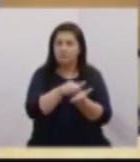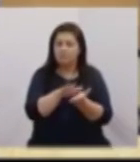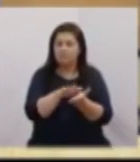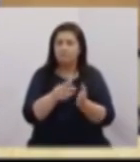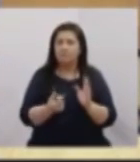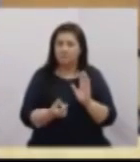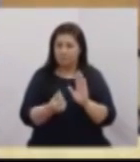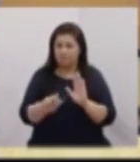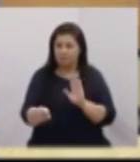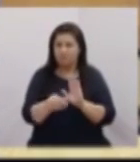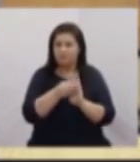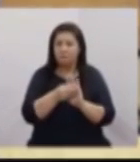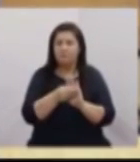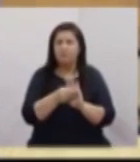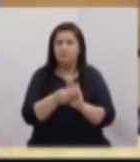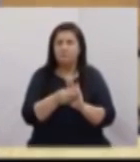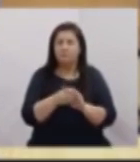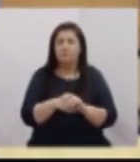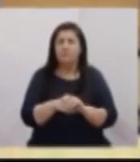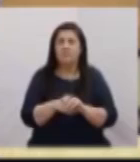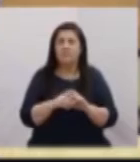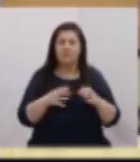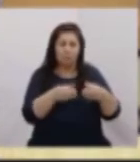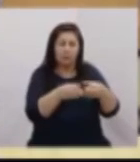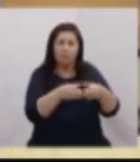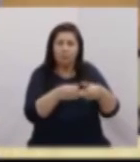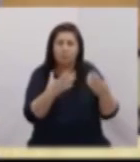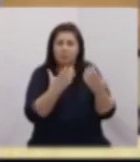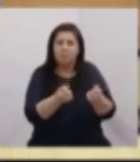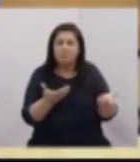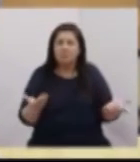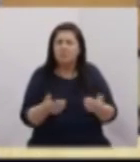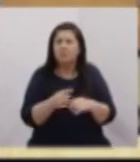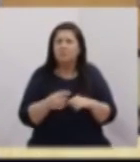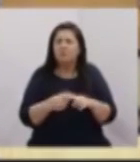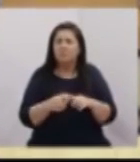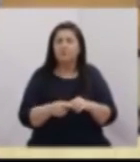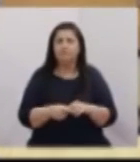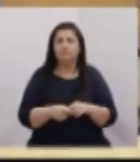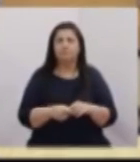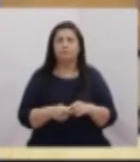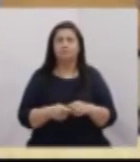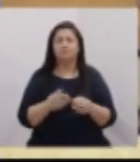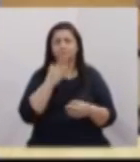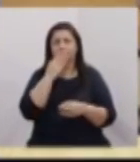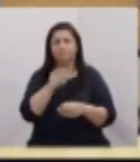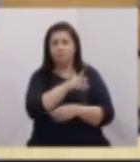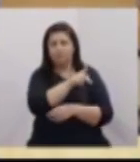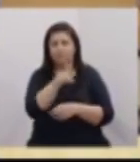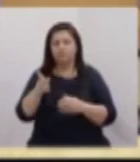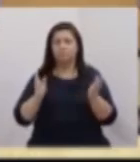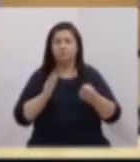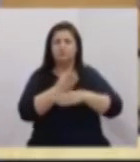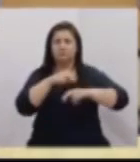emenda impositiva às entidades beneficiadas, requeremos ao excelentíssimo senhor presidente dessa casa, ouvido e aprovado